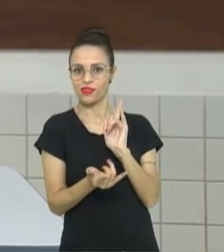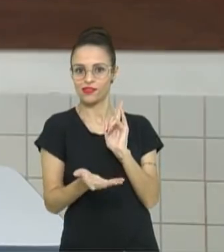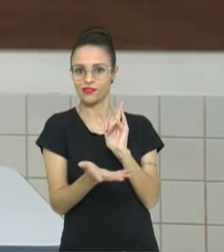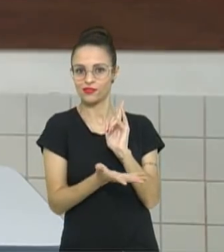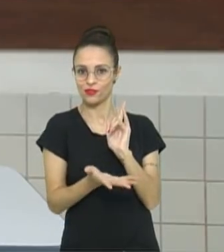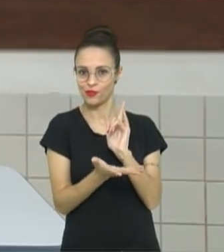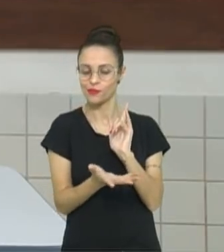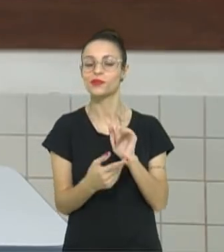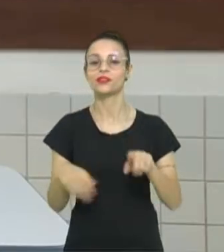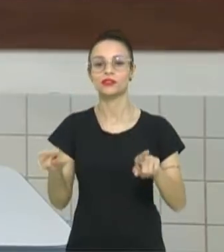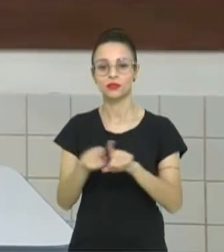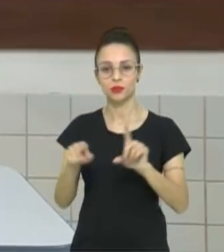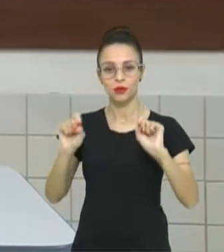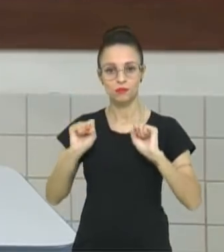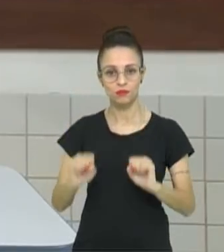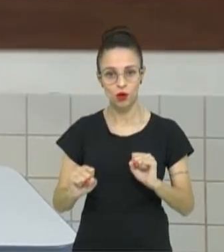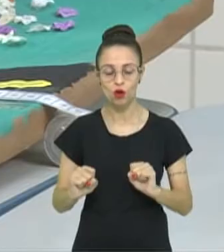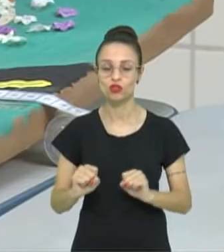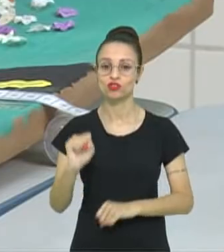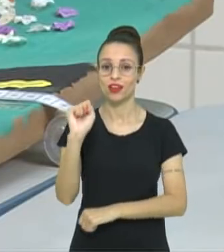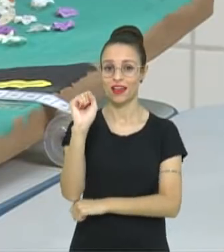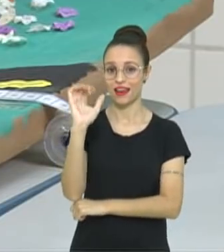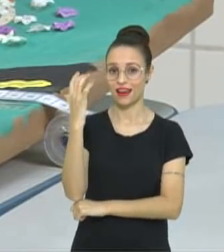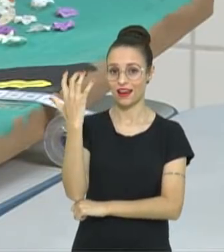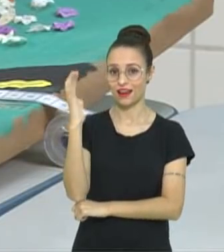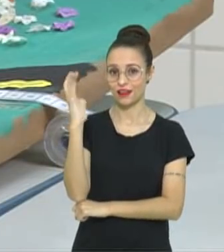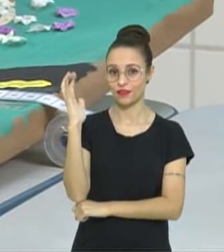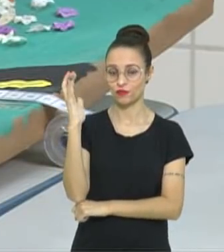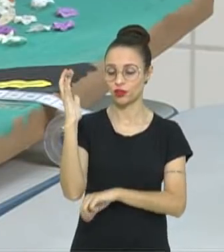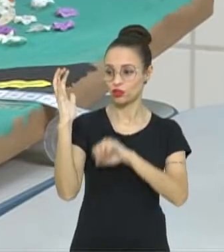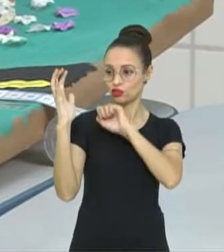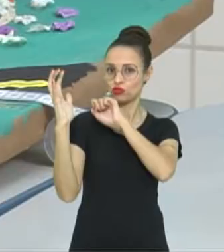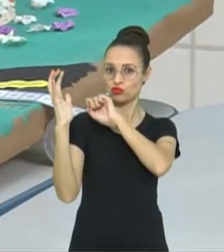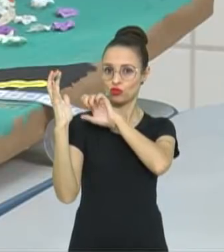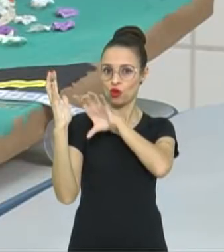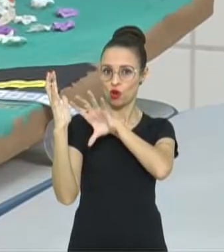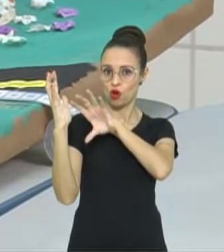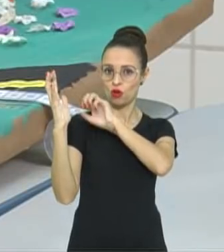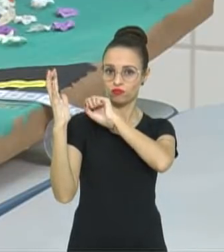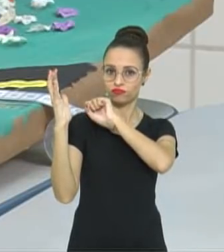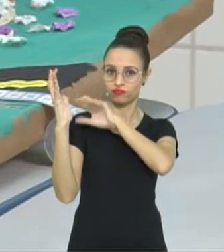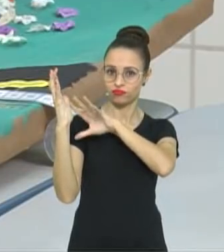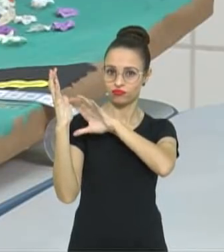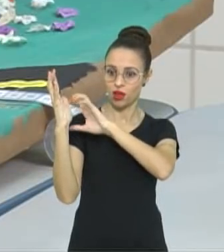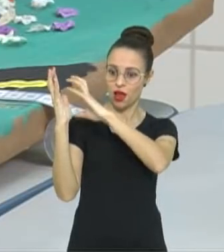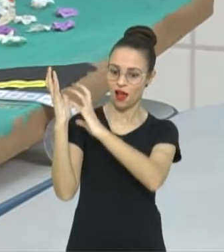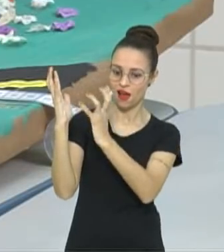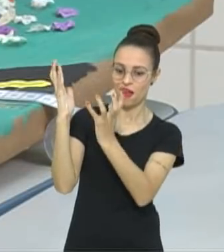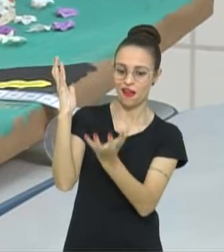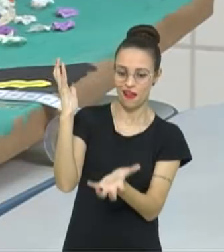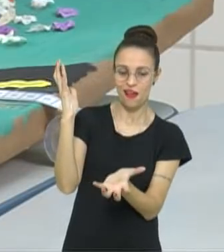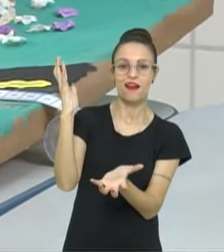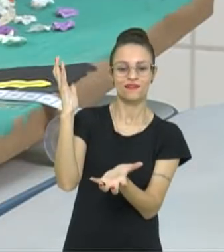pode posicionar em cima da árvore e você vai ver também que ela forma a sombra, tá?